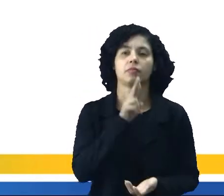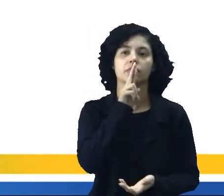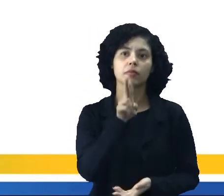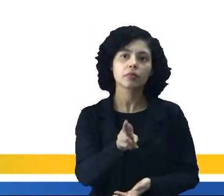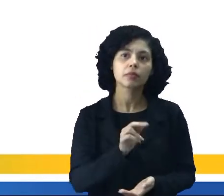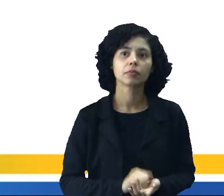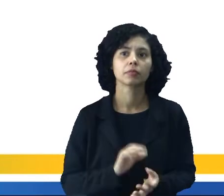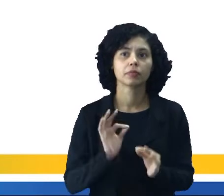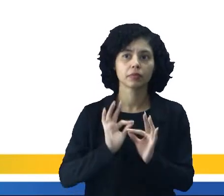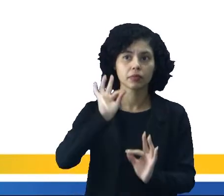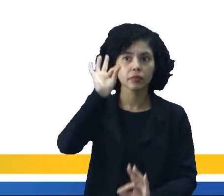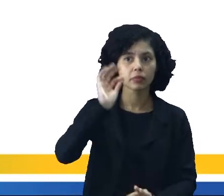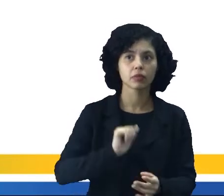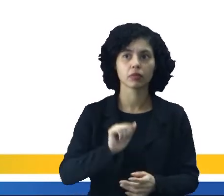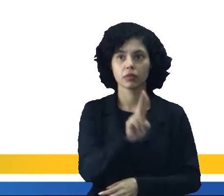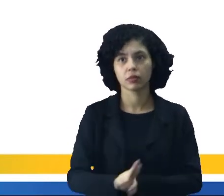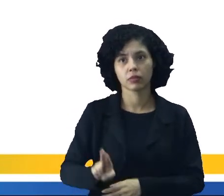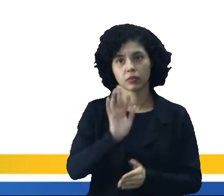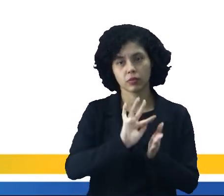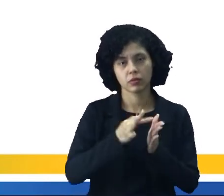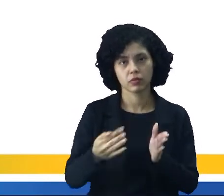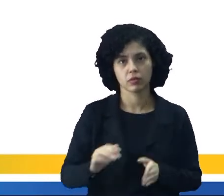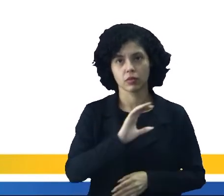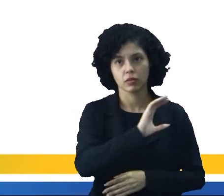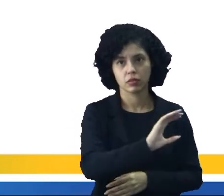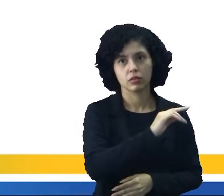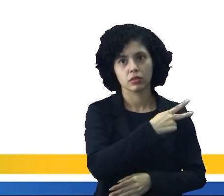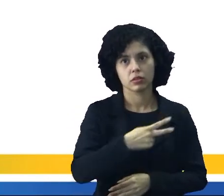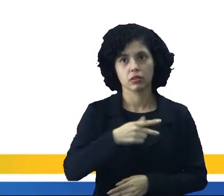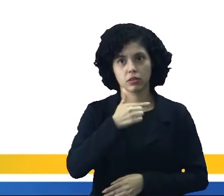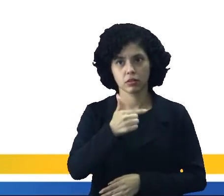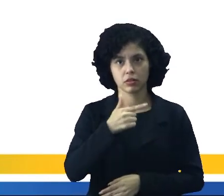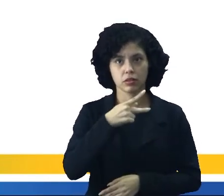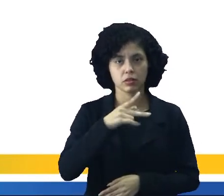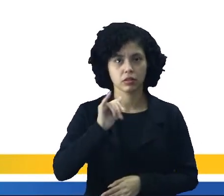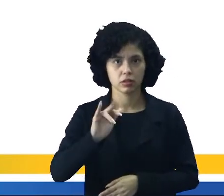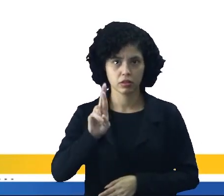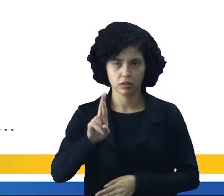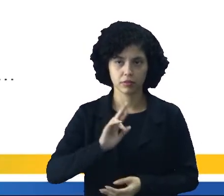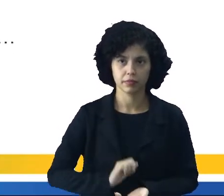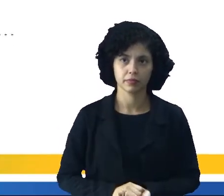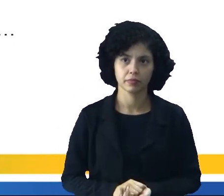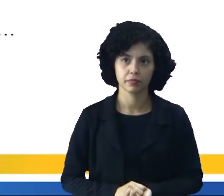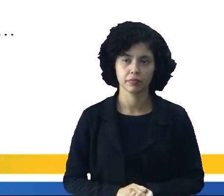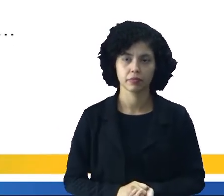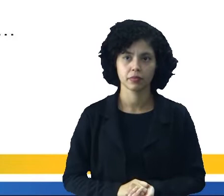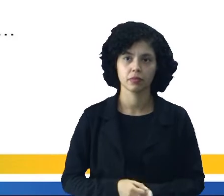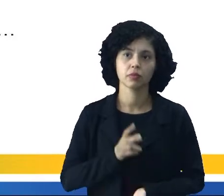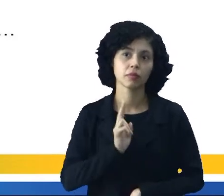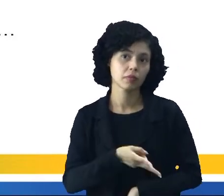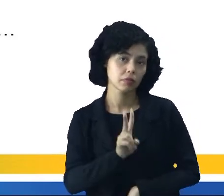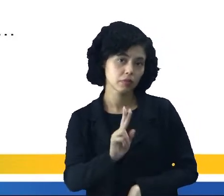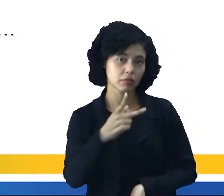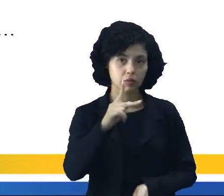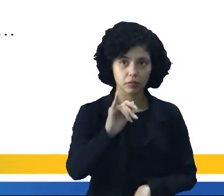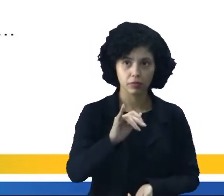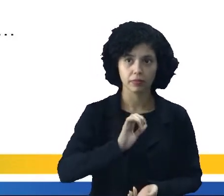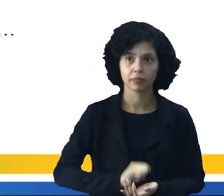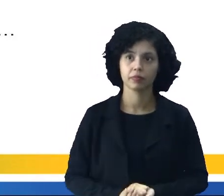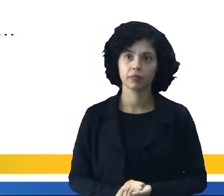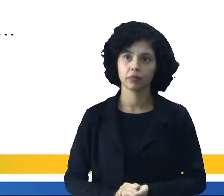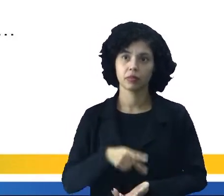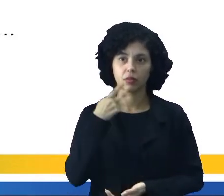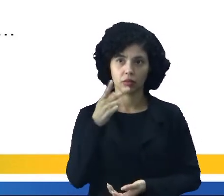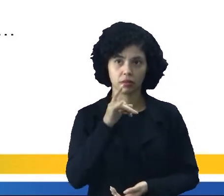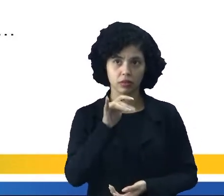calcular o comprimento da circunferência utilizamos a fórmula c = 2 pi r a constante